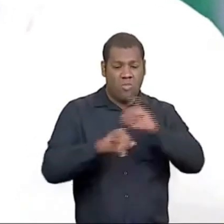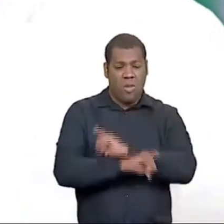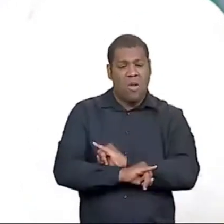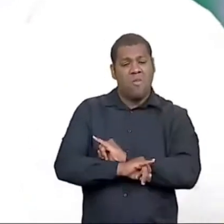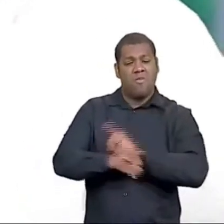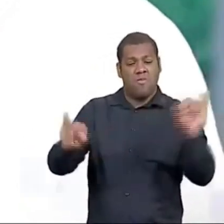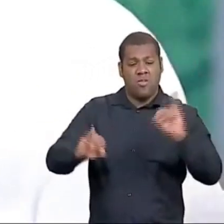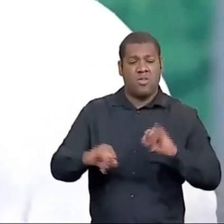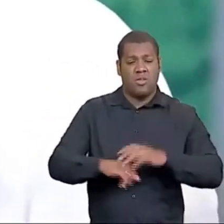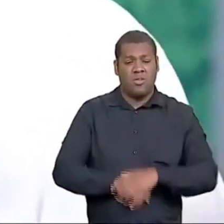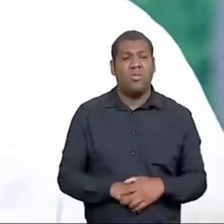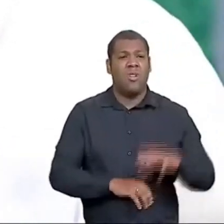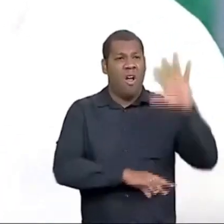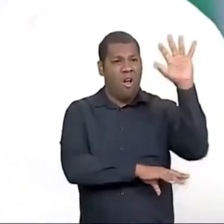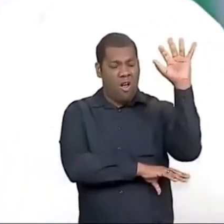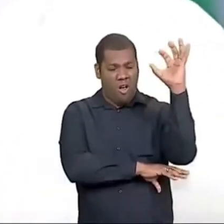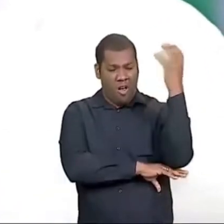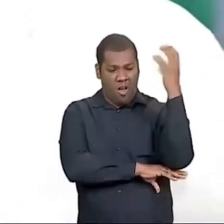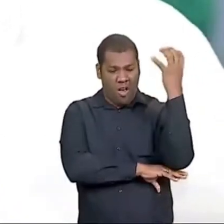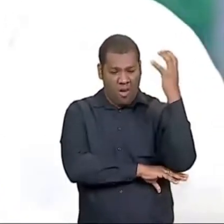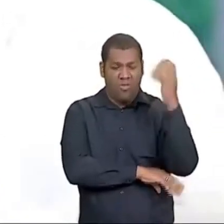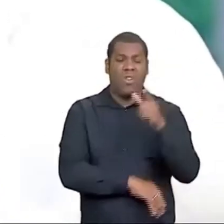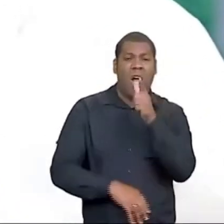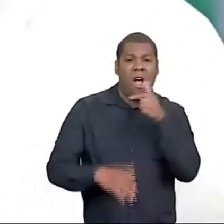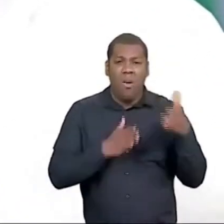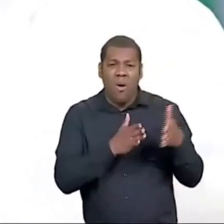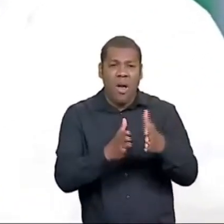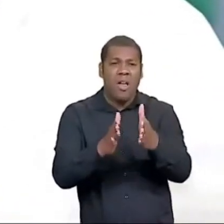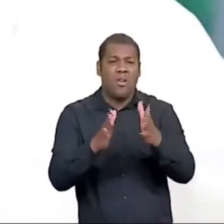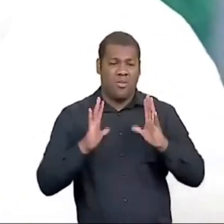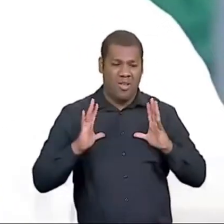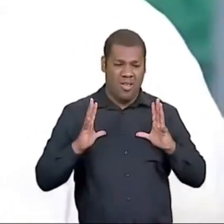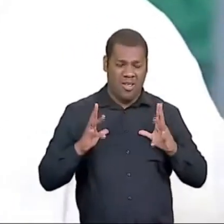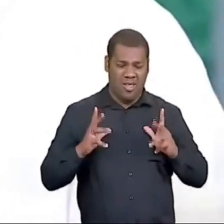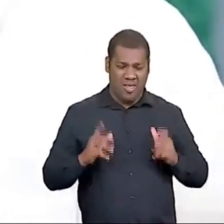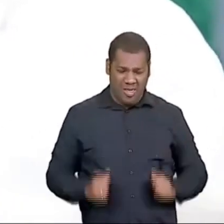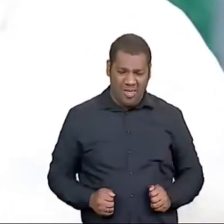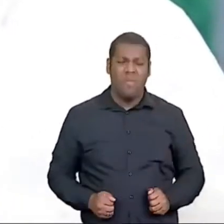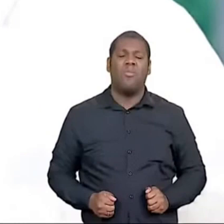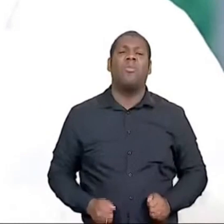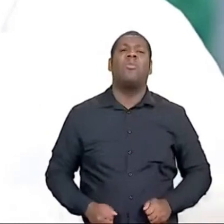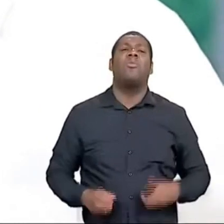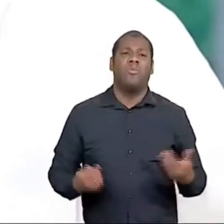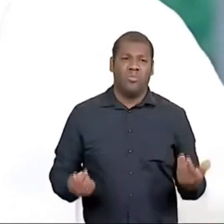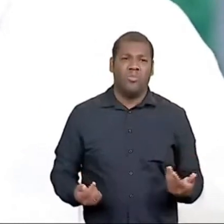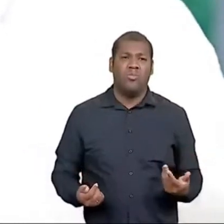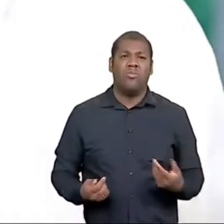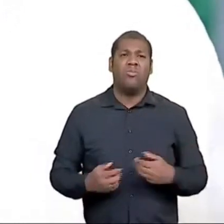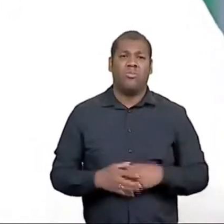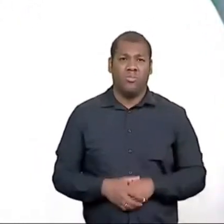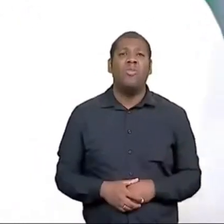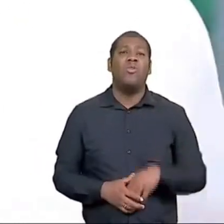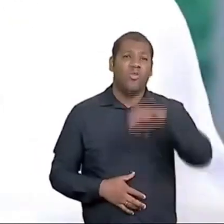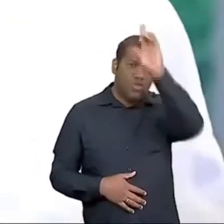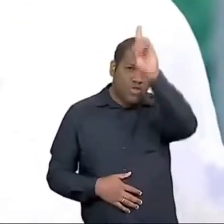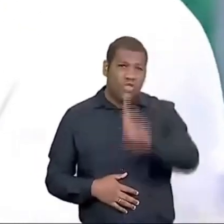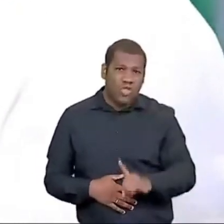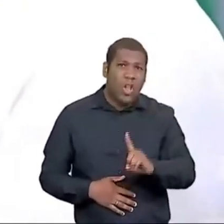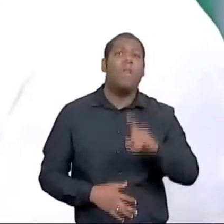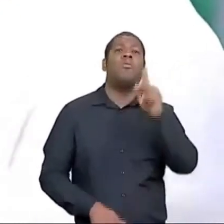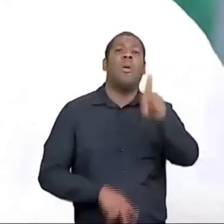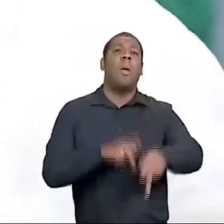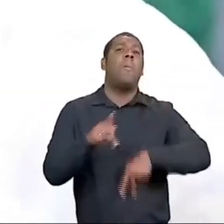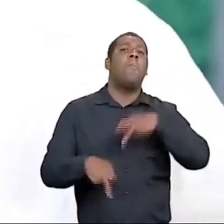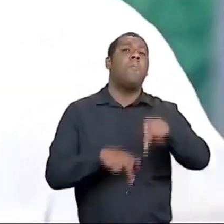pé, os rios limpos, é uma necessidade da população, sabe, que mora nessa região e da população que